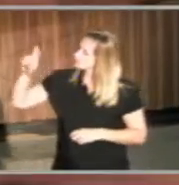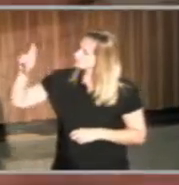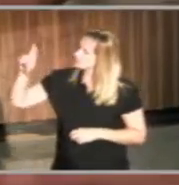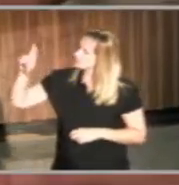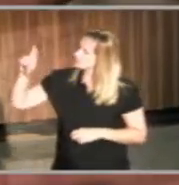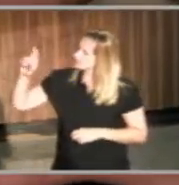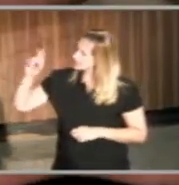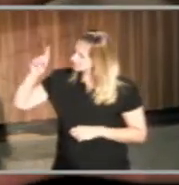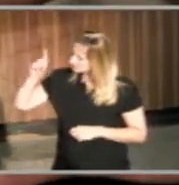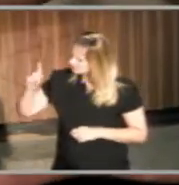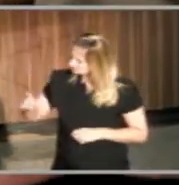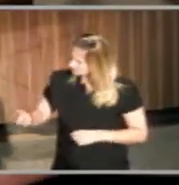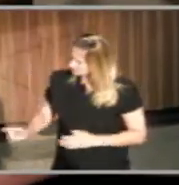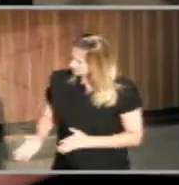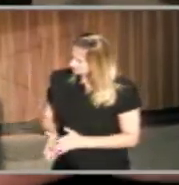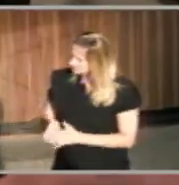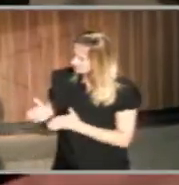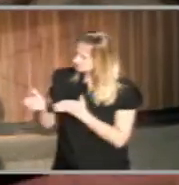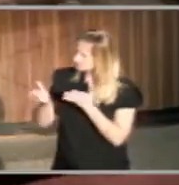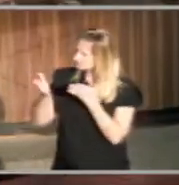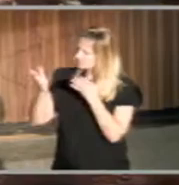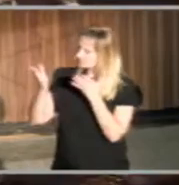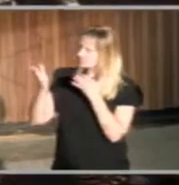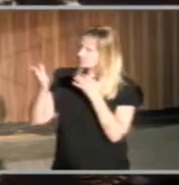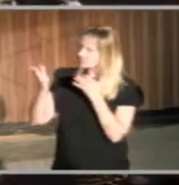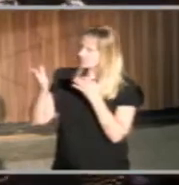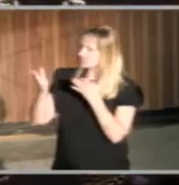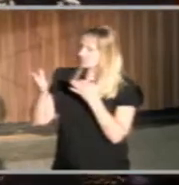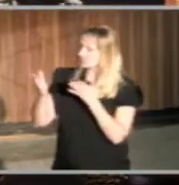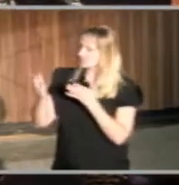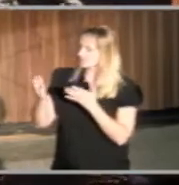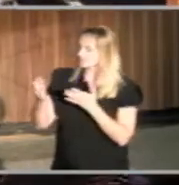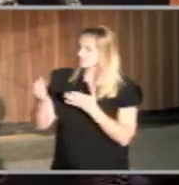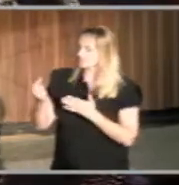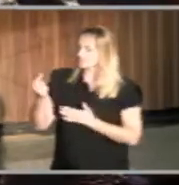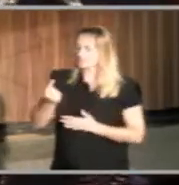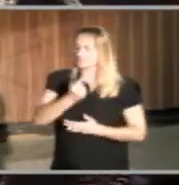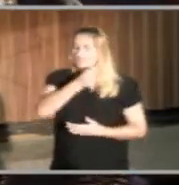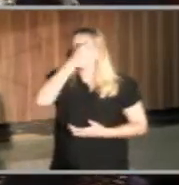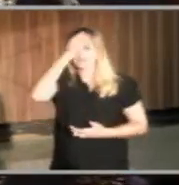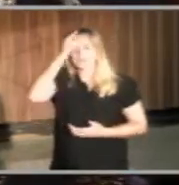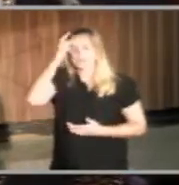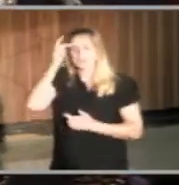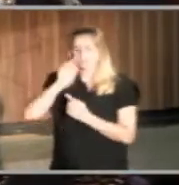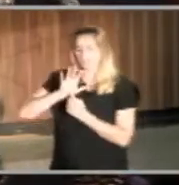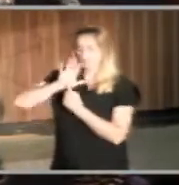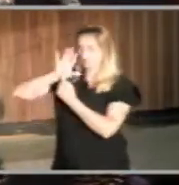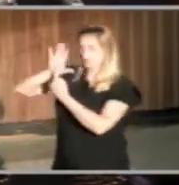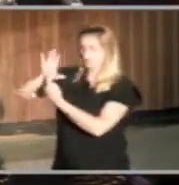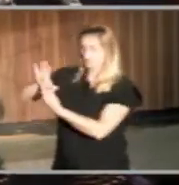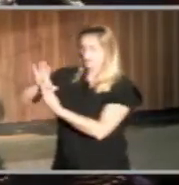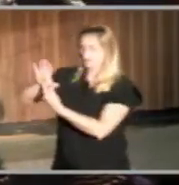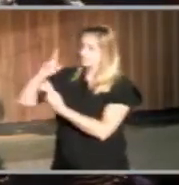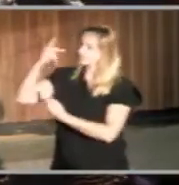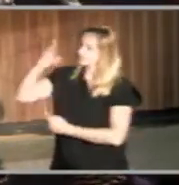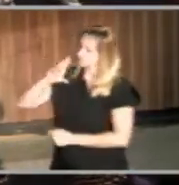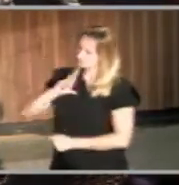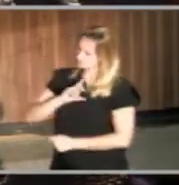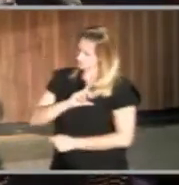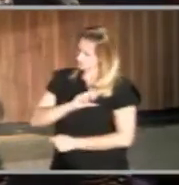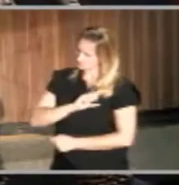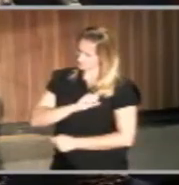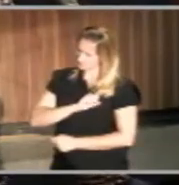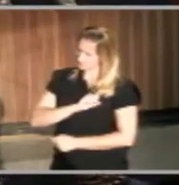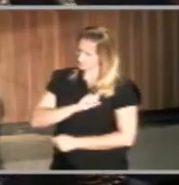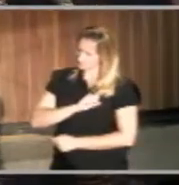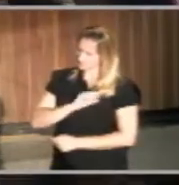seja engrandecido através de cada batista espalhado por todo o mundo. Ó Deus, dá a